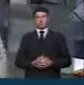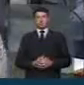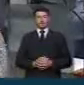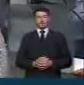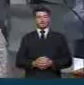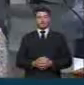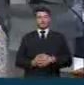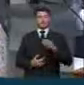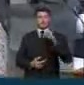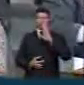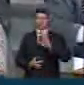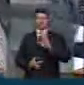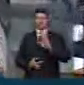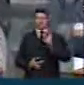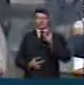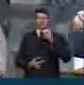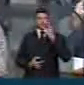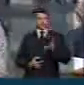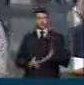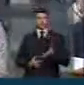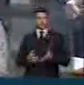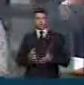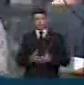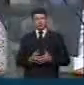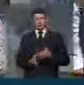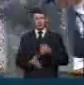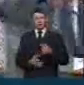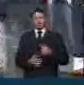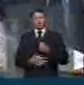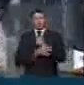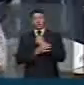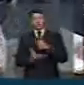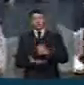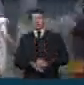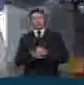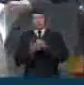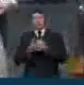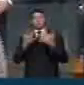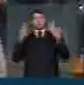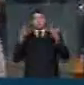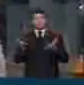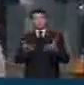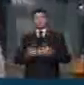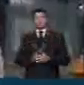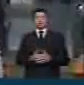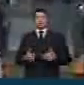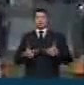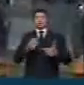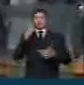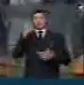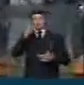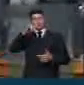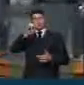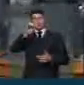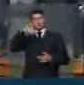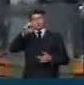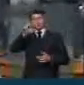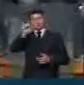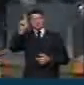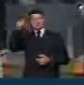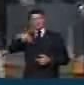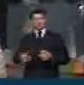senhor presidente. Em primeiro lugar, sustentar, apoiar e parabenizar a iniciativa da deputada Jo Moraes como coordenadora